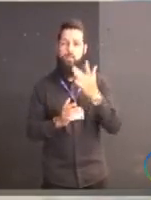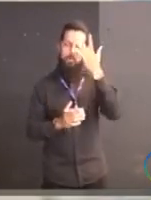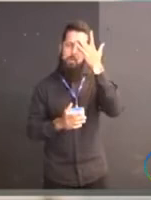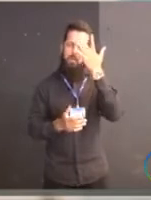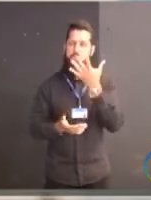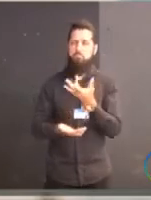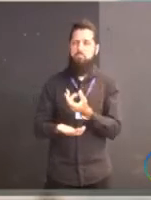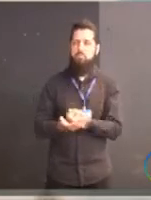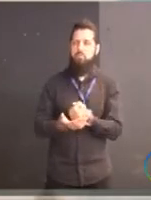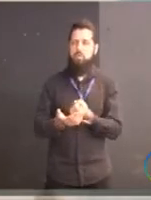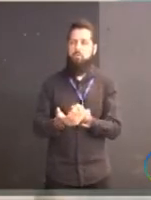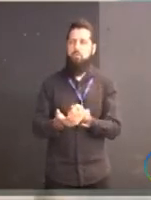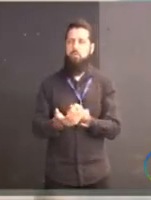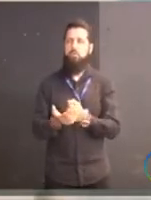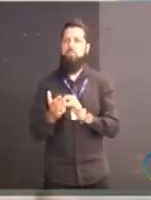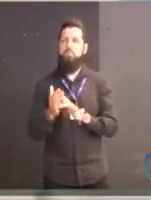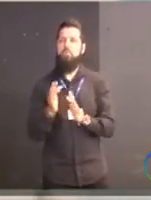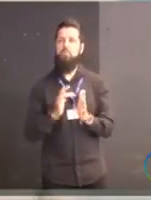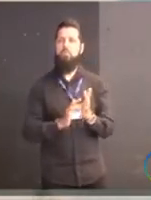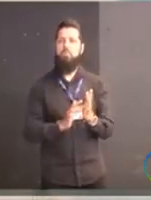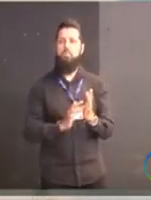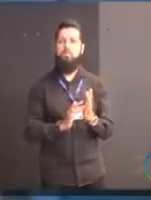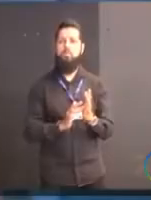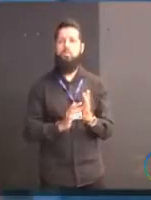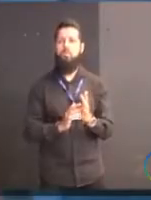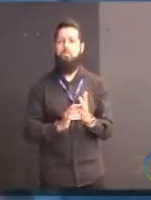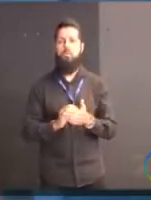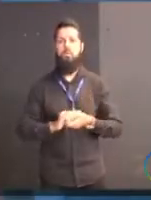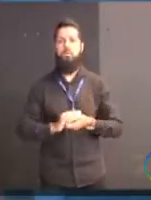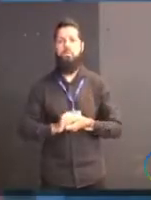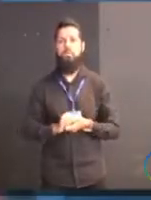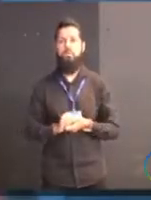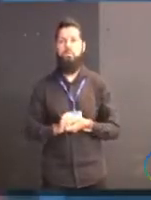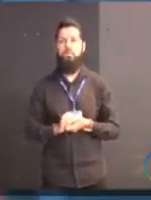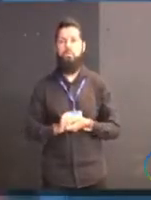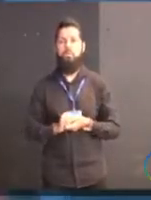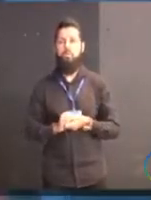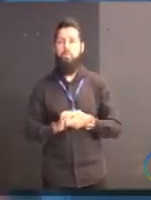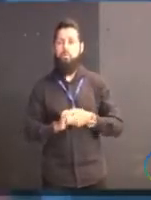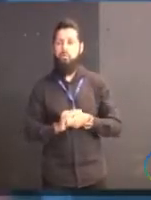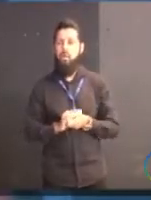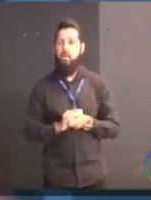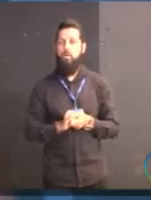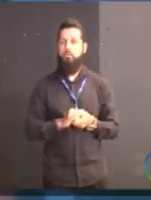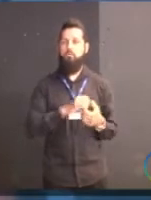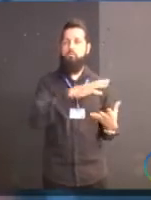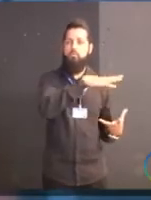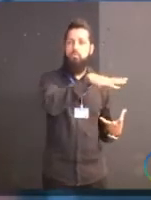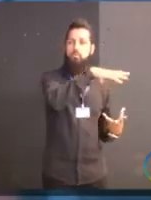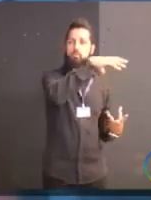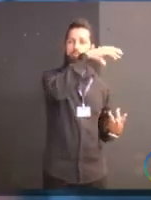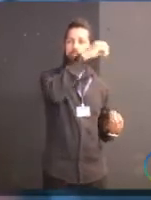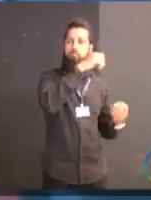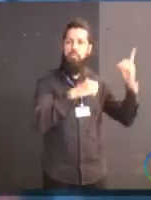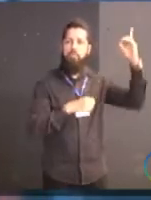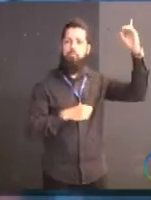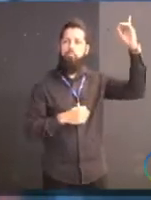consideramos Jesus Cristo como sendo o Espírito de evolução